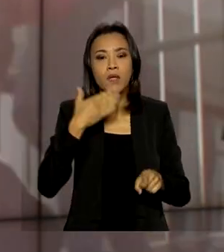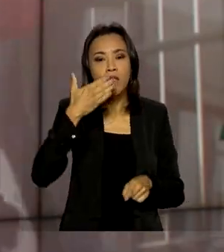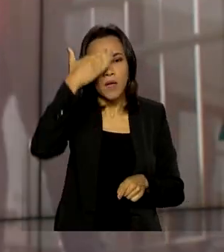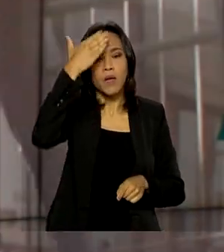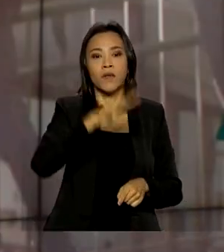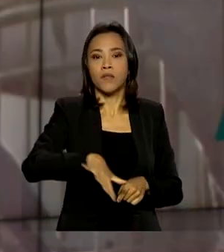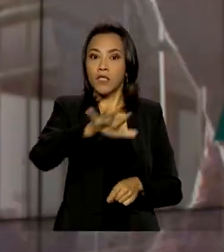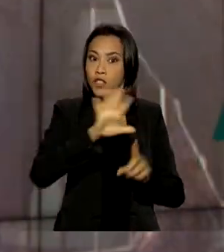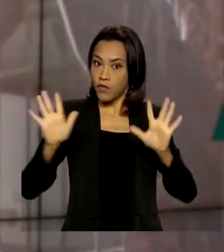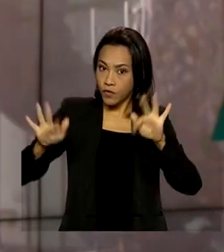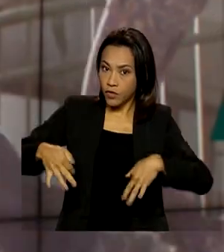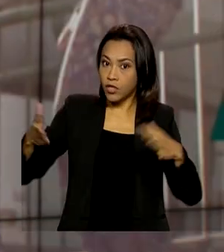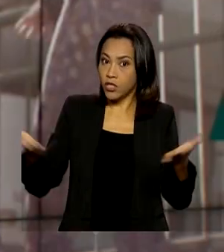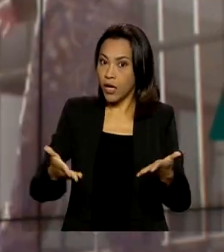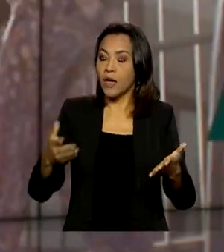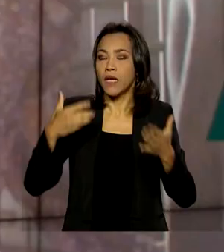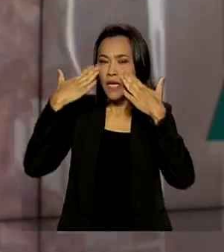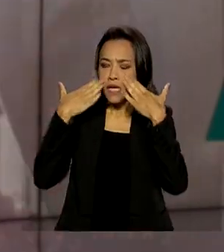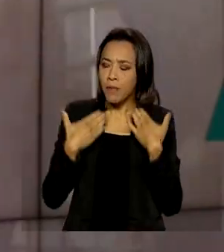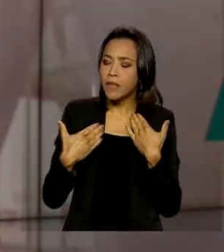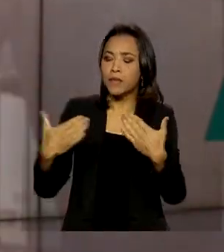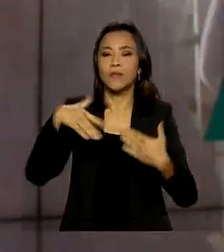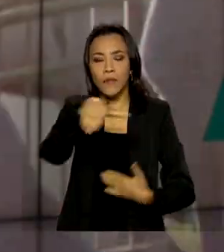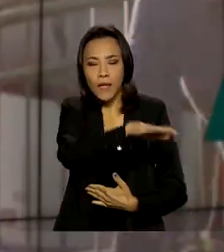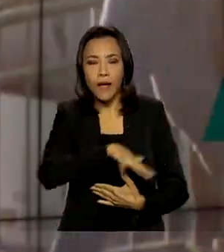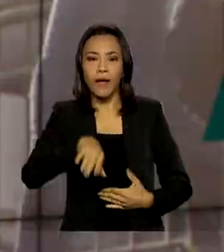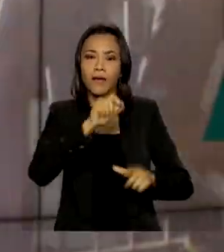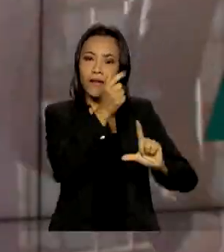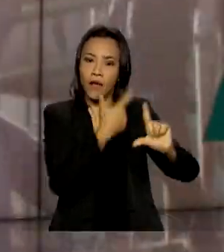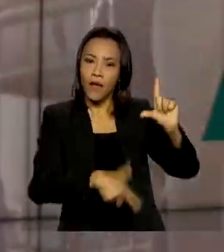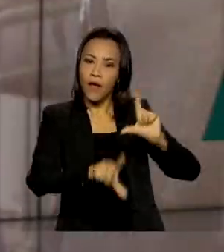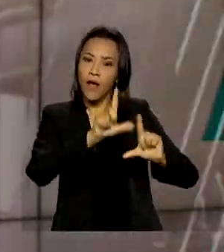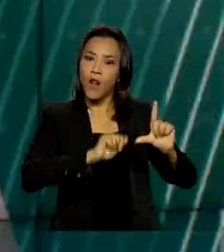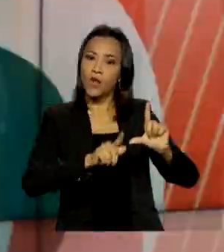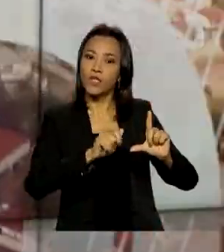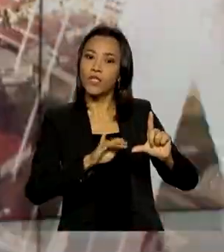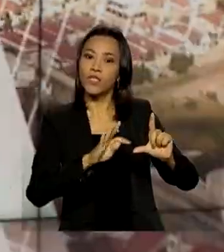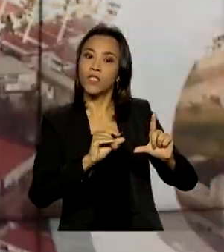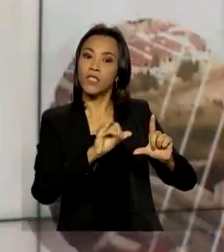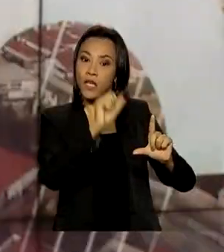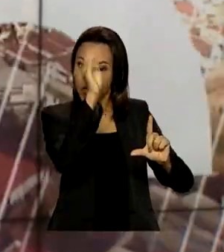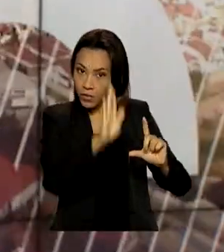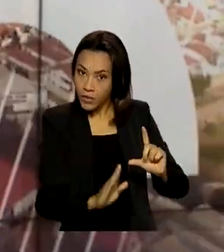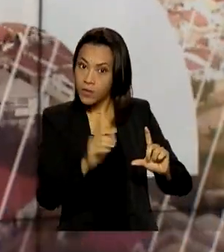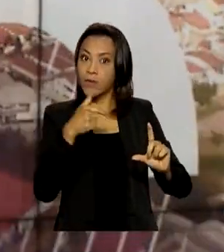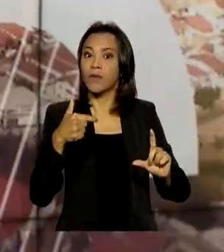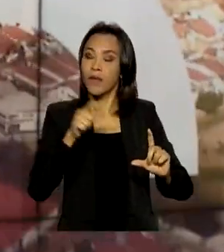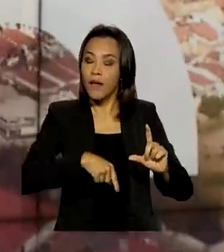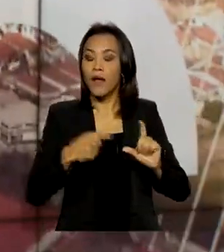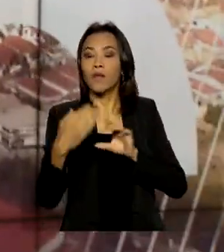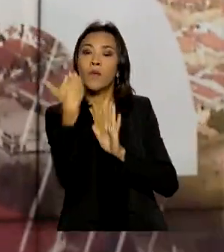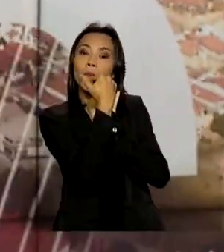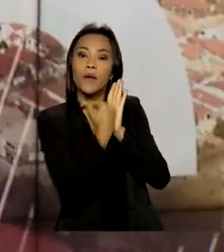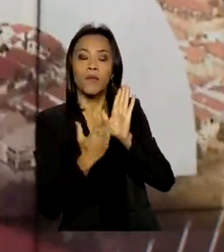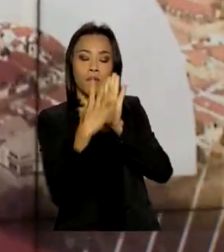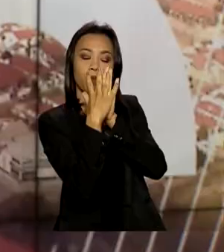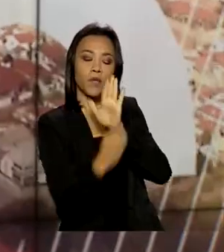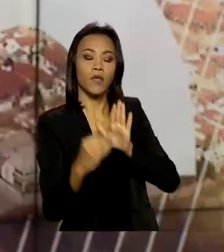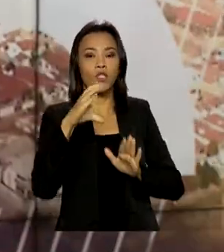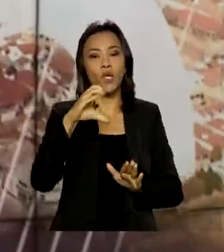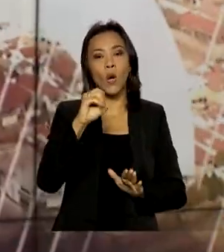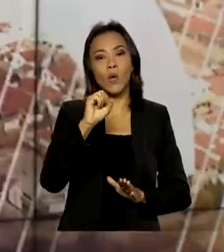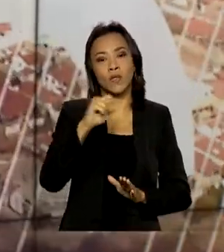Freitas apresentou as oportunidades nos setores da logística brasileira, que fazem parte do programa de concessões, entre eles